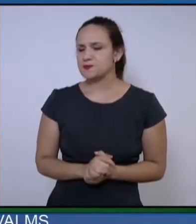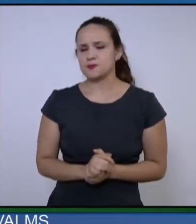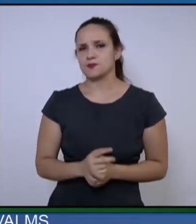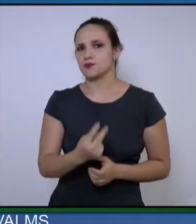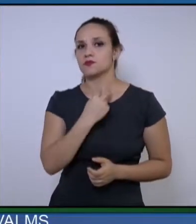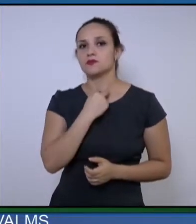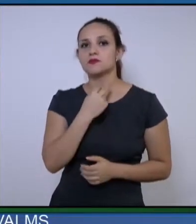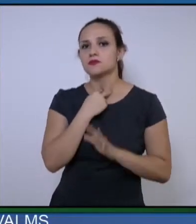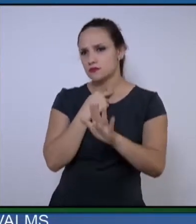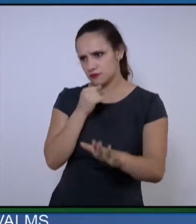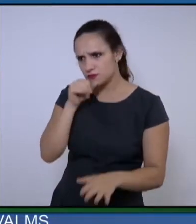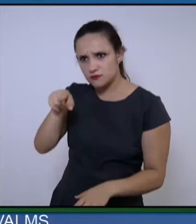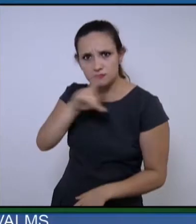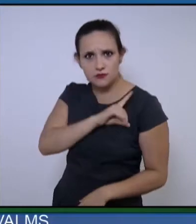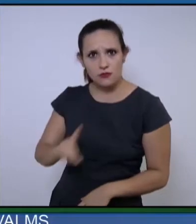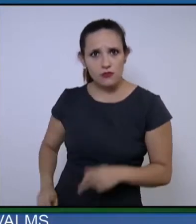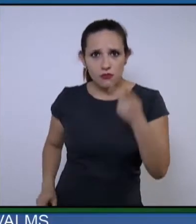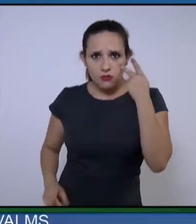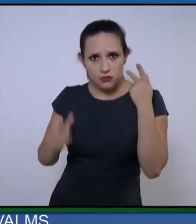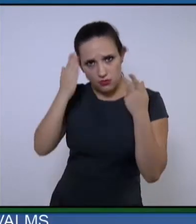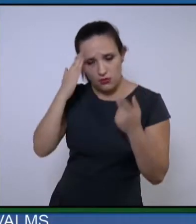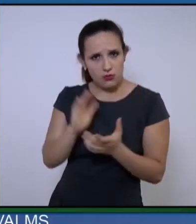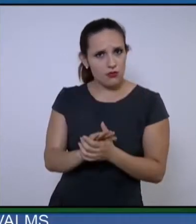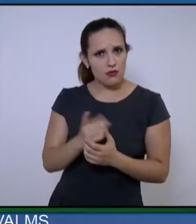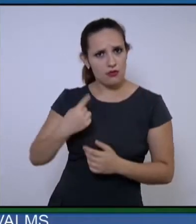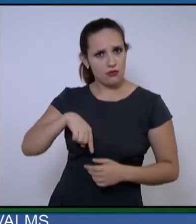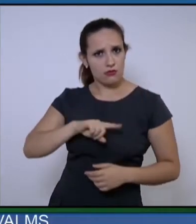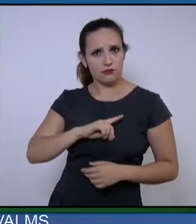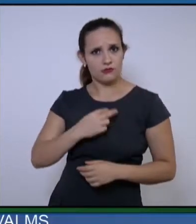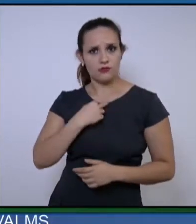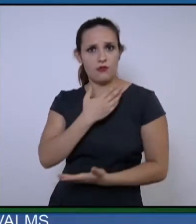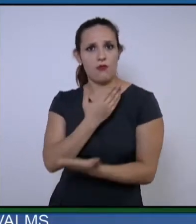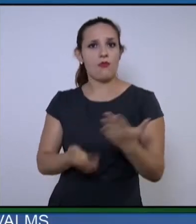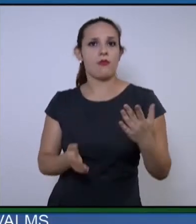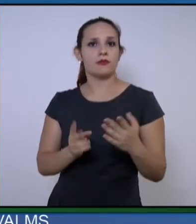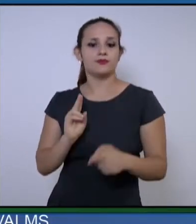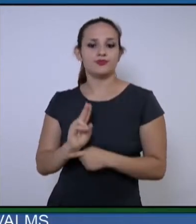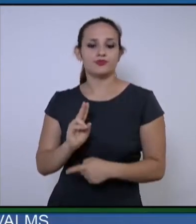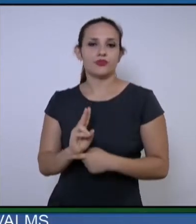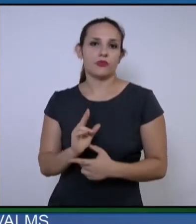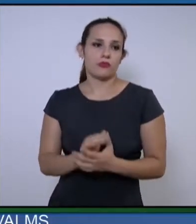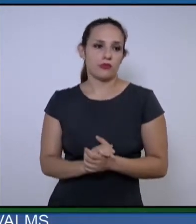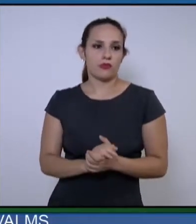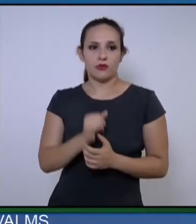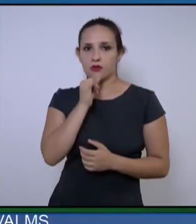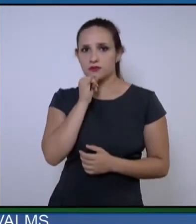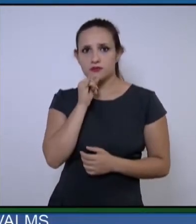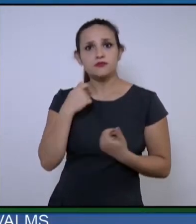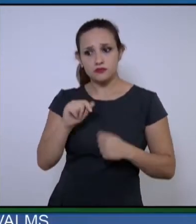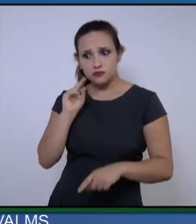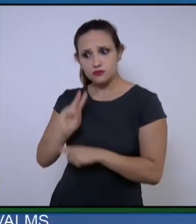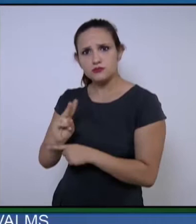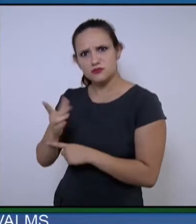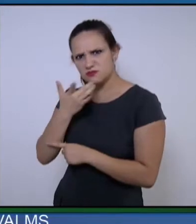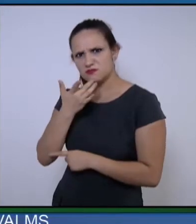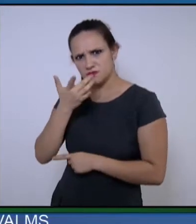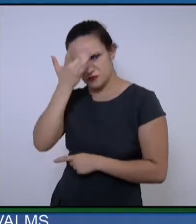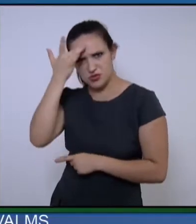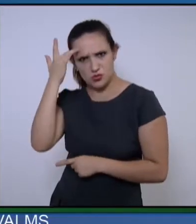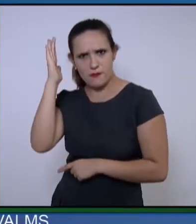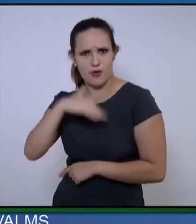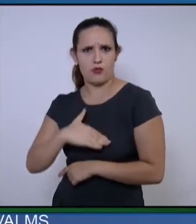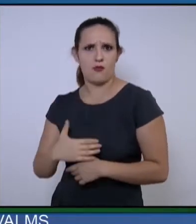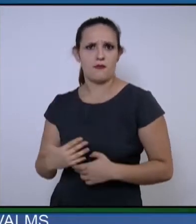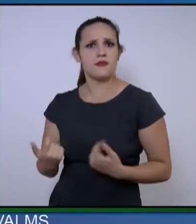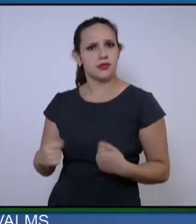Não pode, deputado Pedro Queiro, perder o controle sobre as pessoas de má índole. Não pode perder o controle.